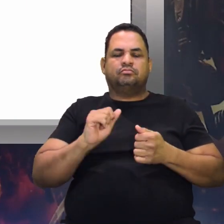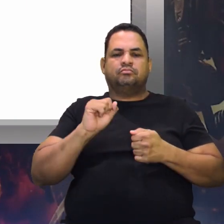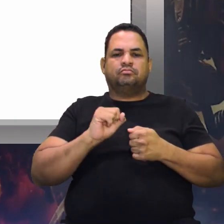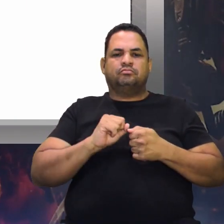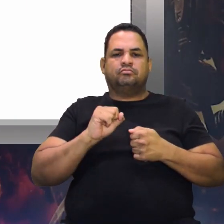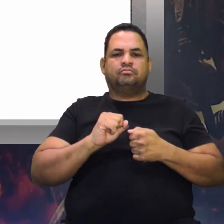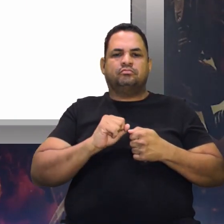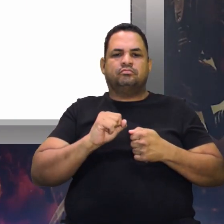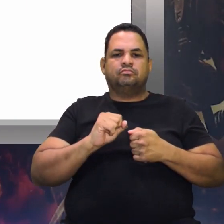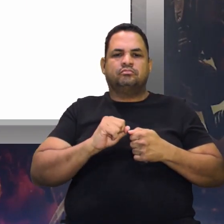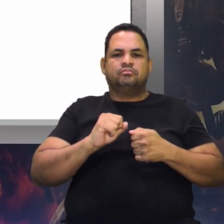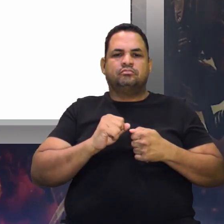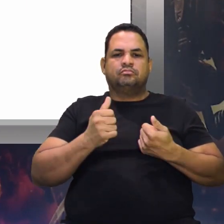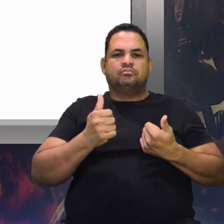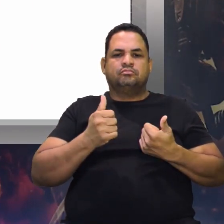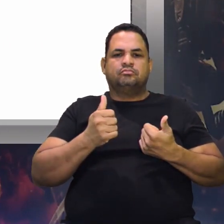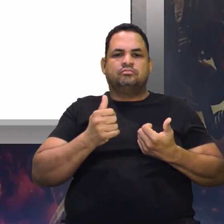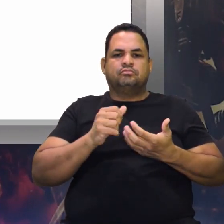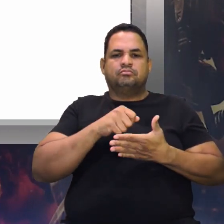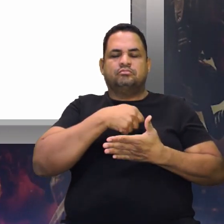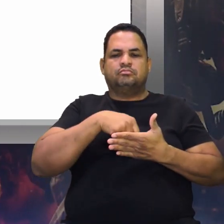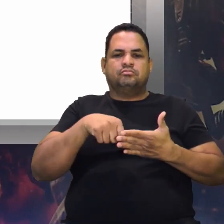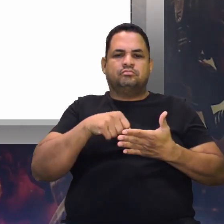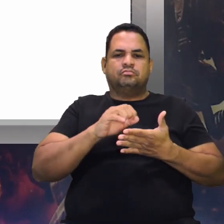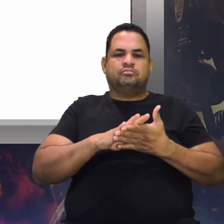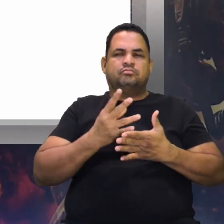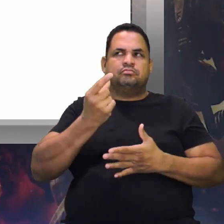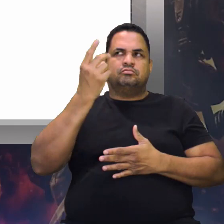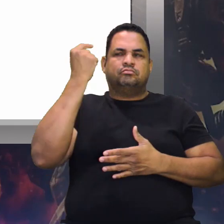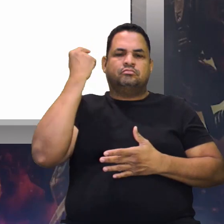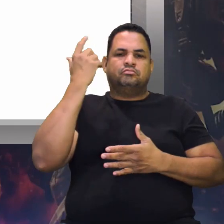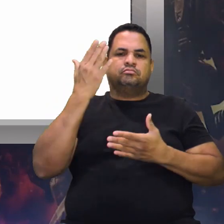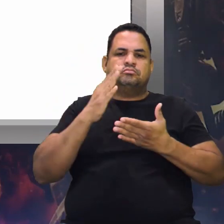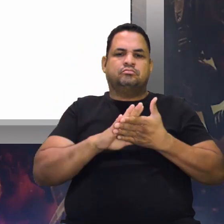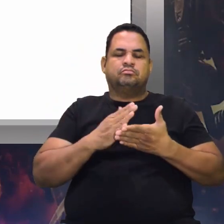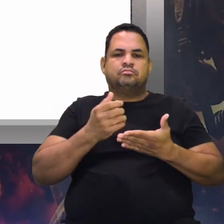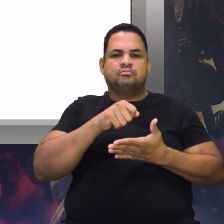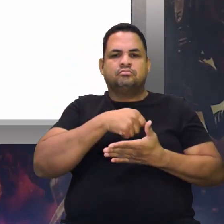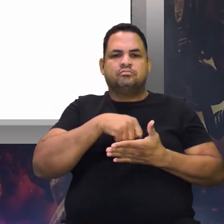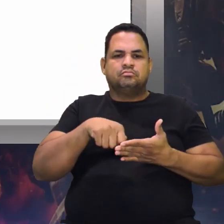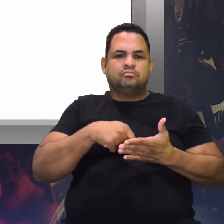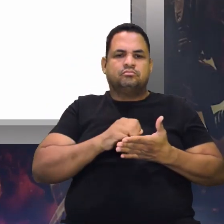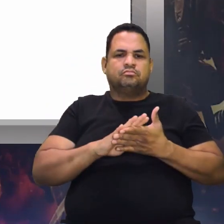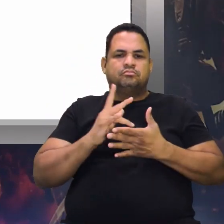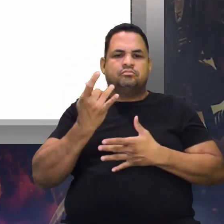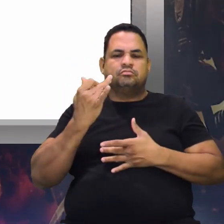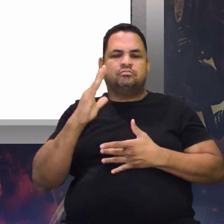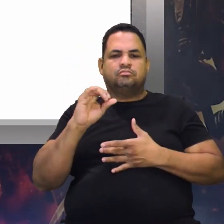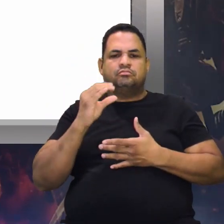feito uma escrita mais antiga egípcia, uma das escritas mais antigas da humanidade, que são os